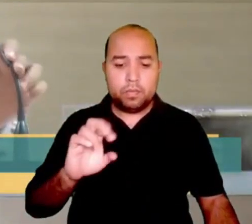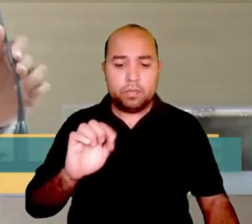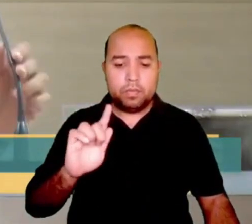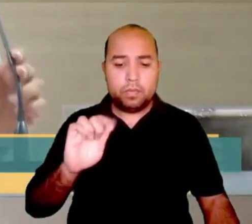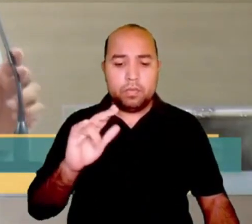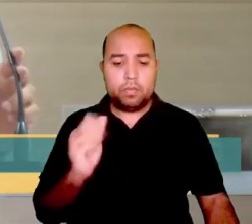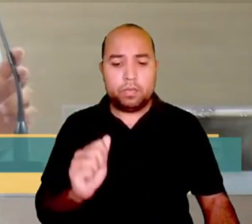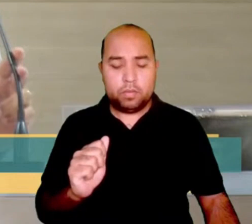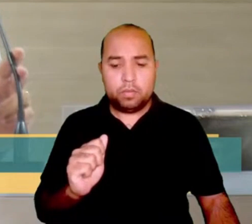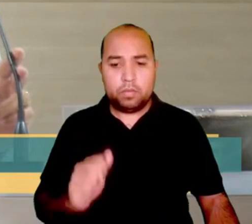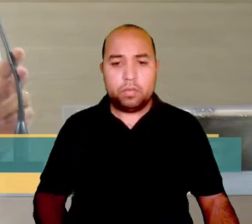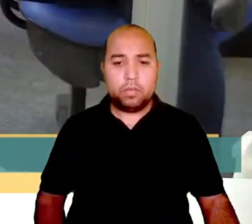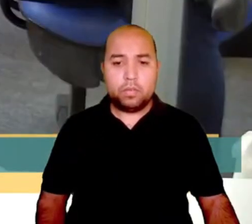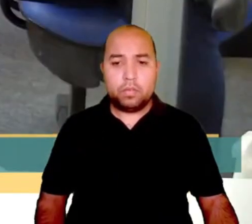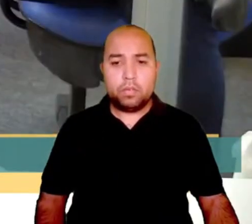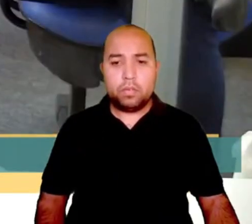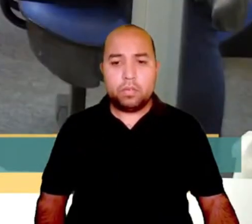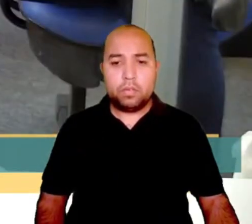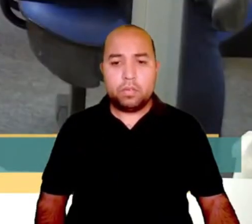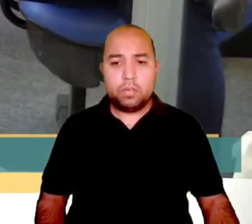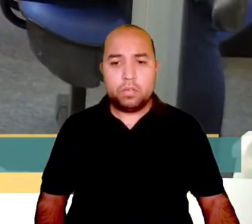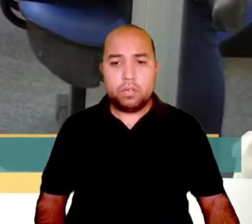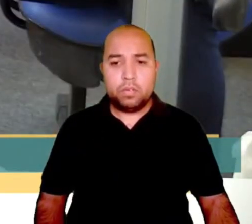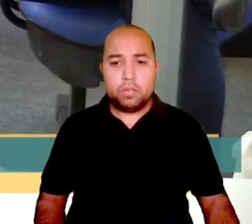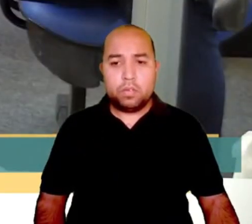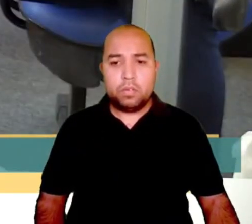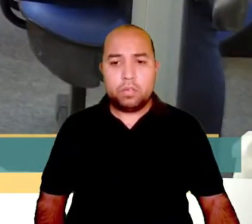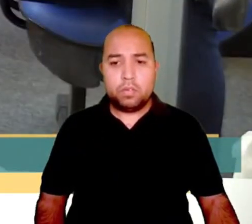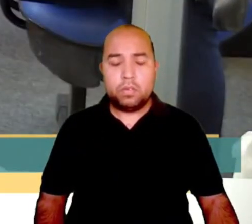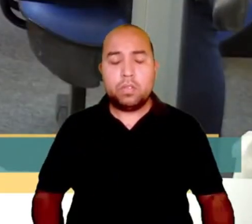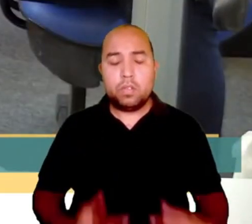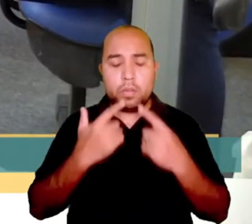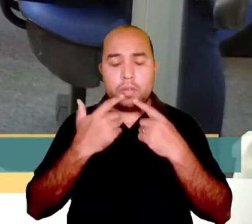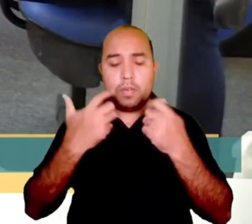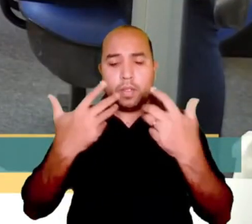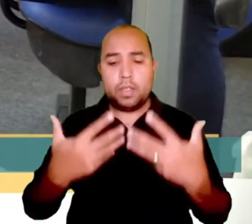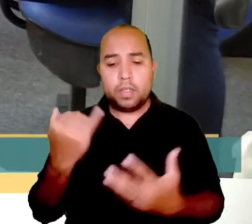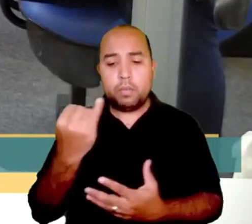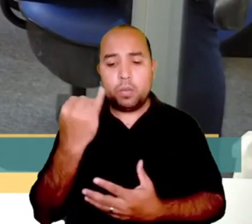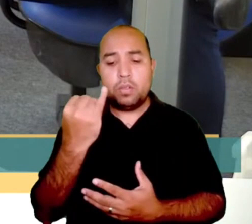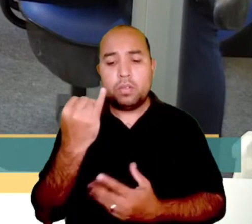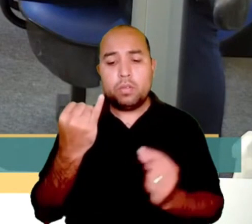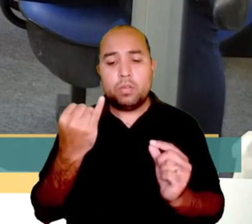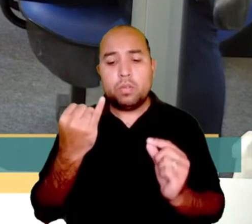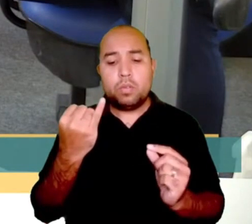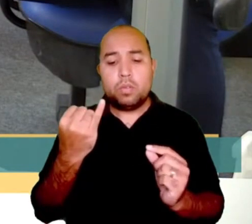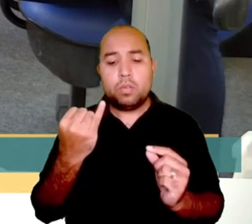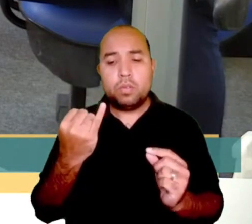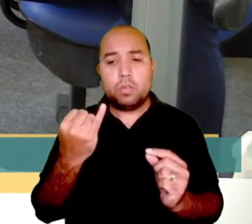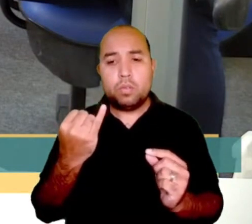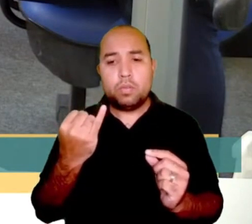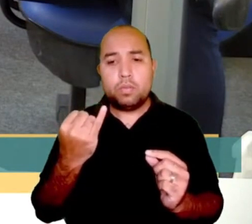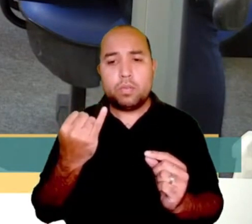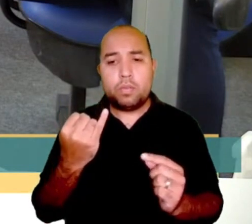Eu havia retirado, mas tudo bem. Presidente, só para dizer da importância de nós olharmos aí realmente